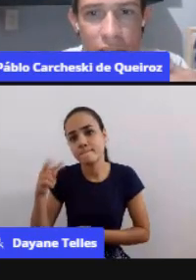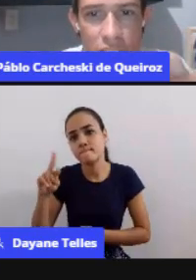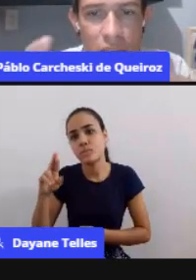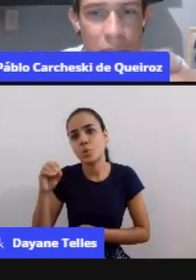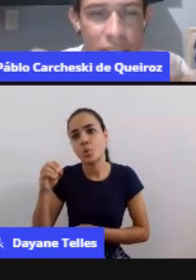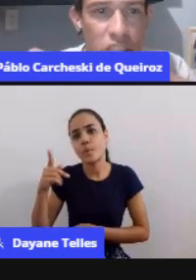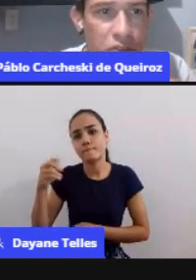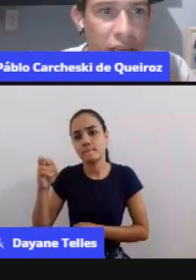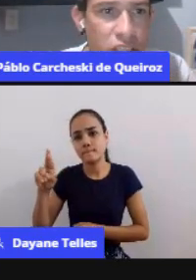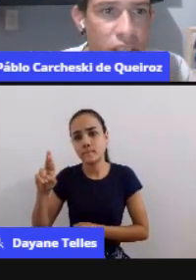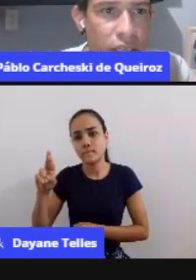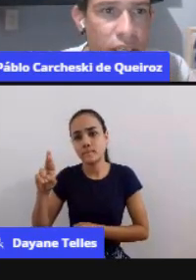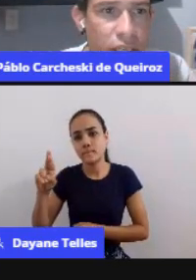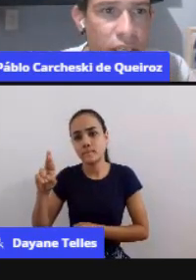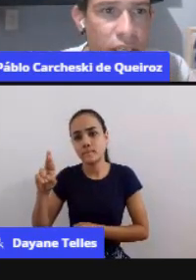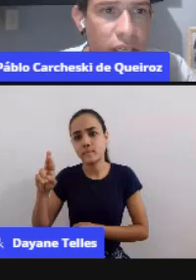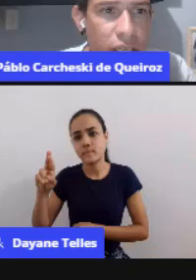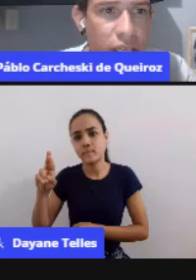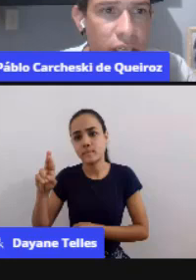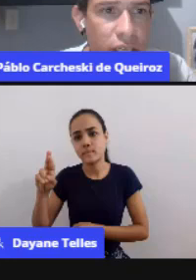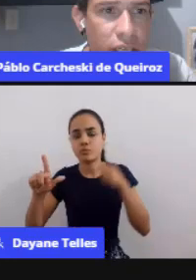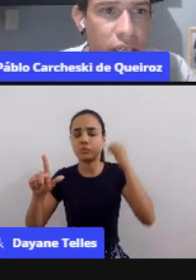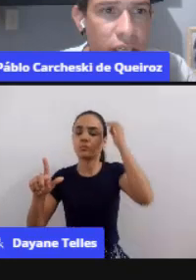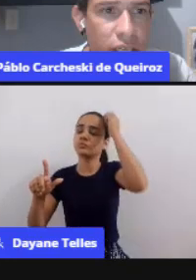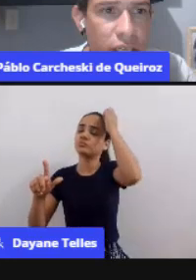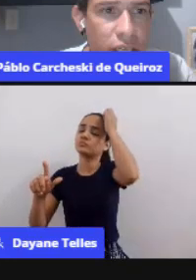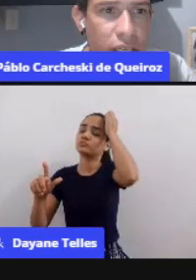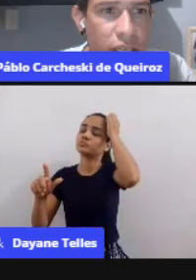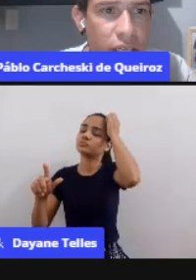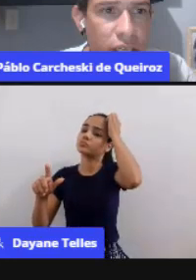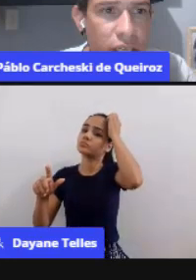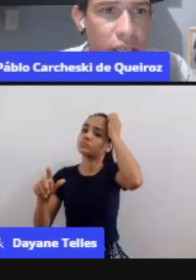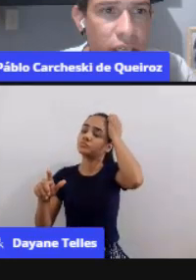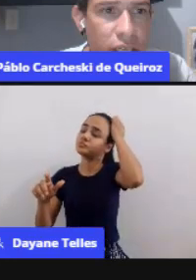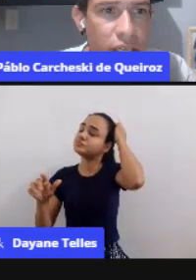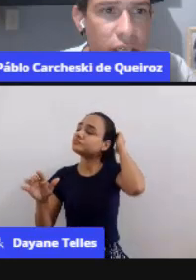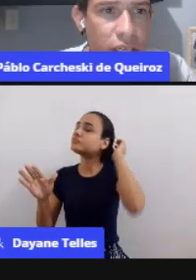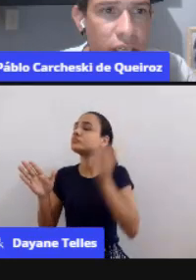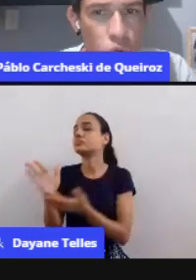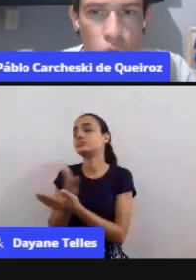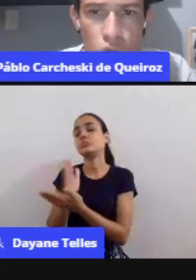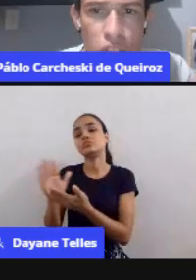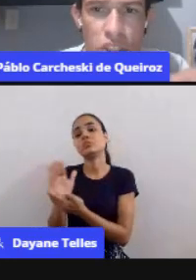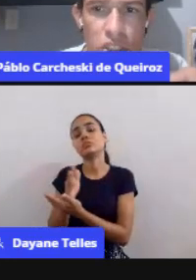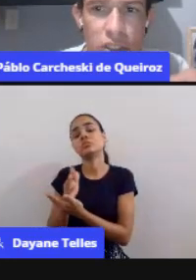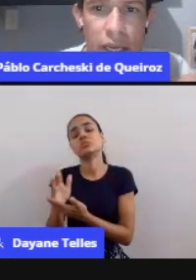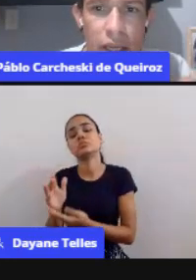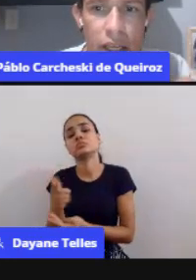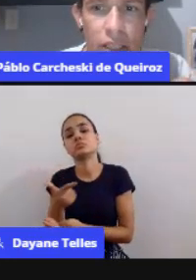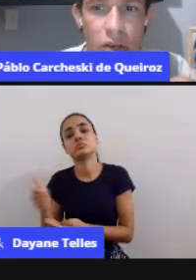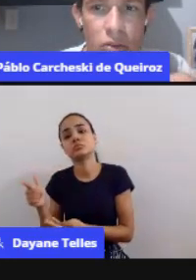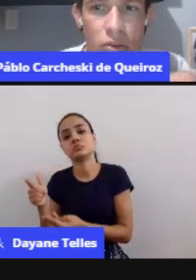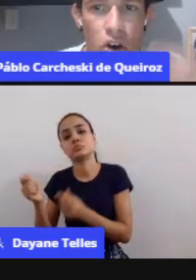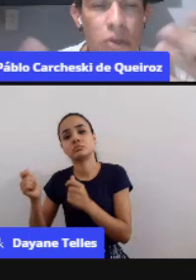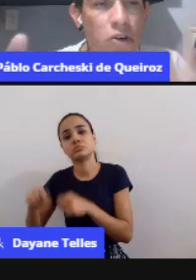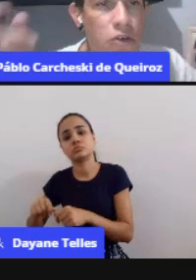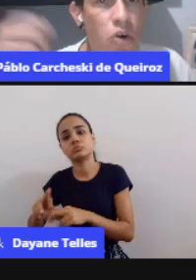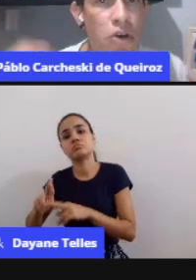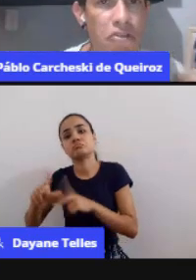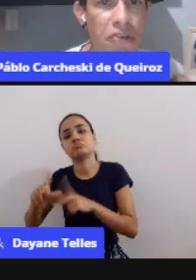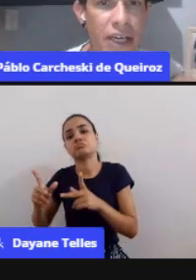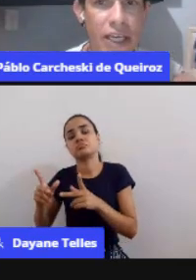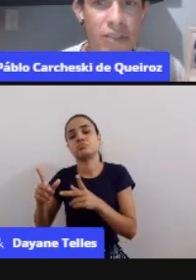com quantidade, capacidade diferente, né? Latas de suco, de iogurte, né?